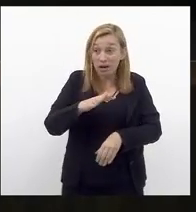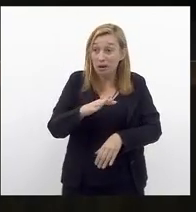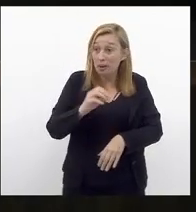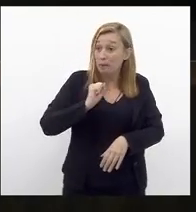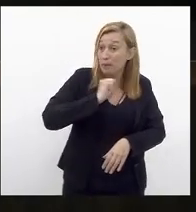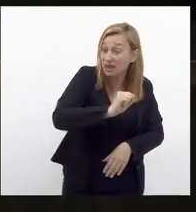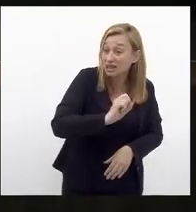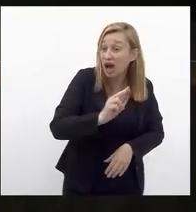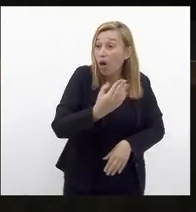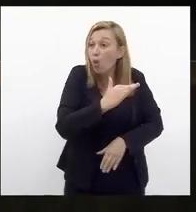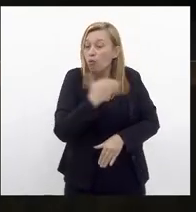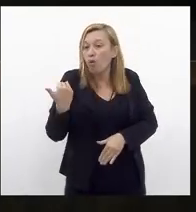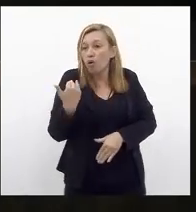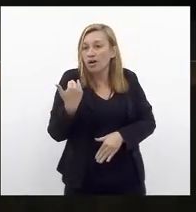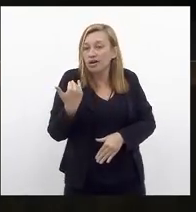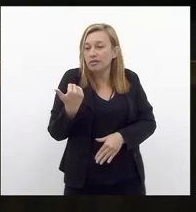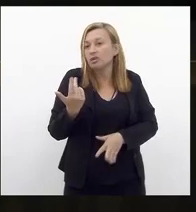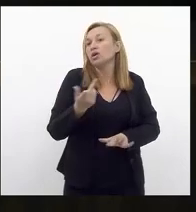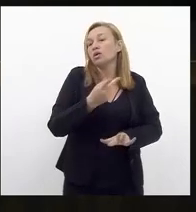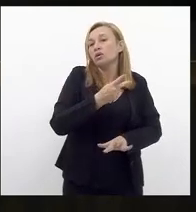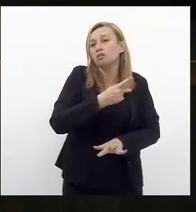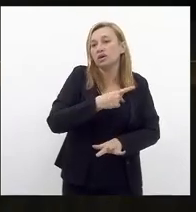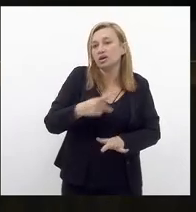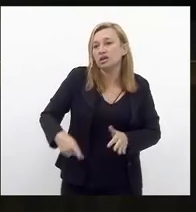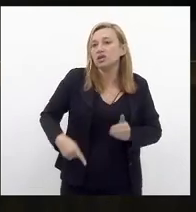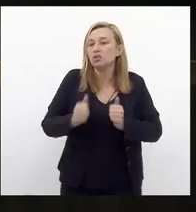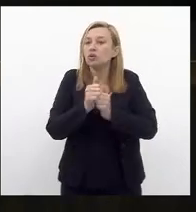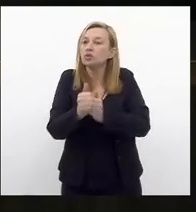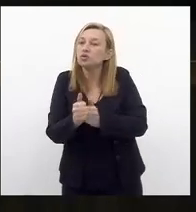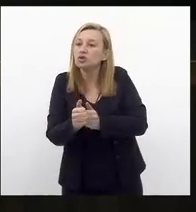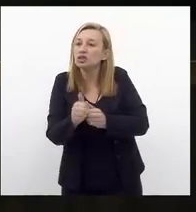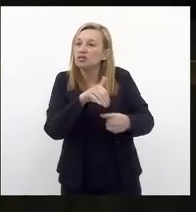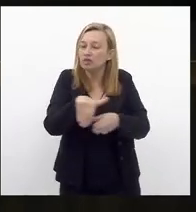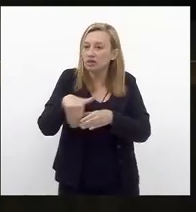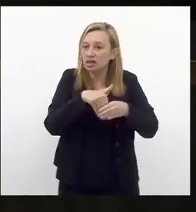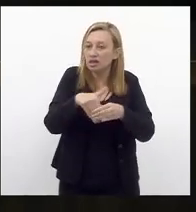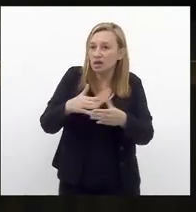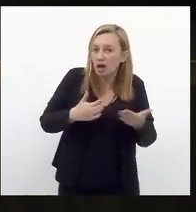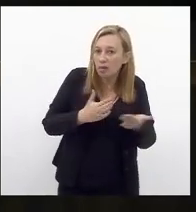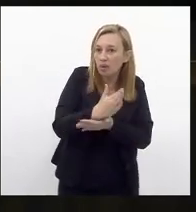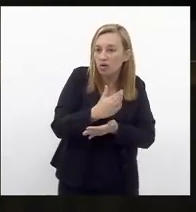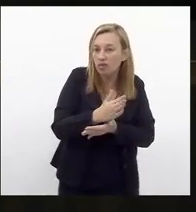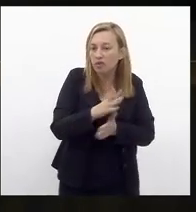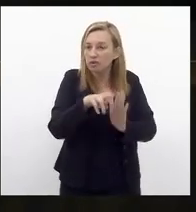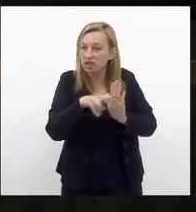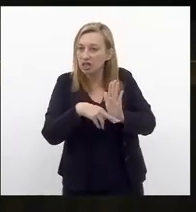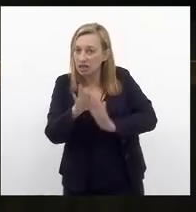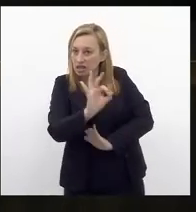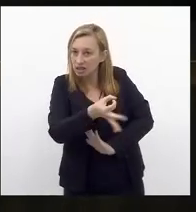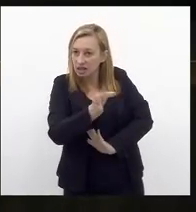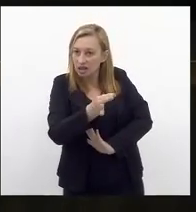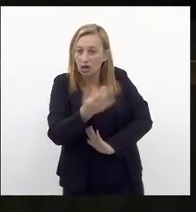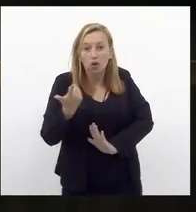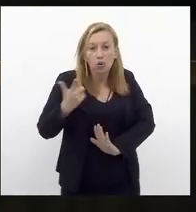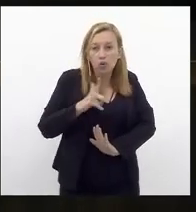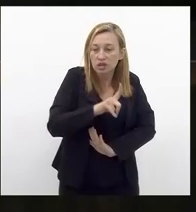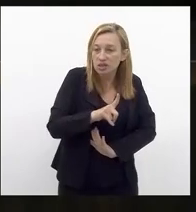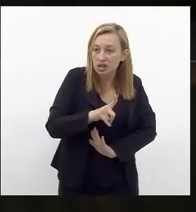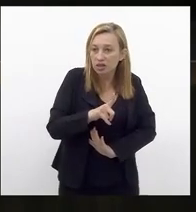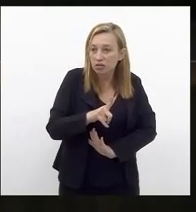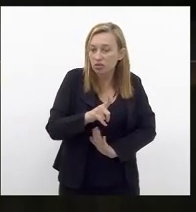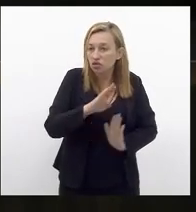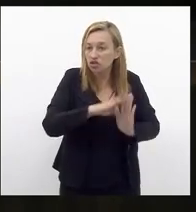Morrer como presidente interino conduzia as votações aprovamos as medidas necessárias e assim conseguimos